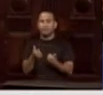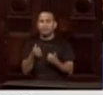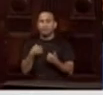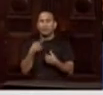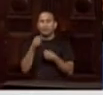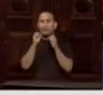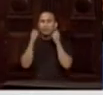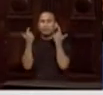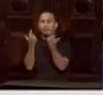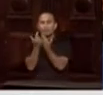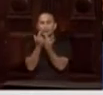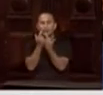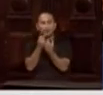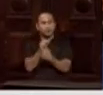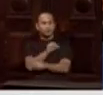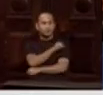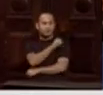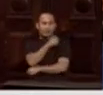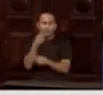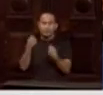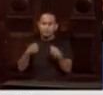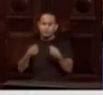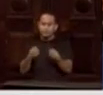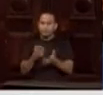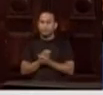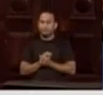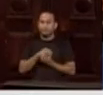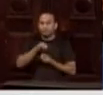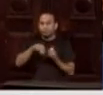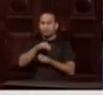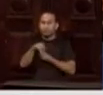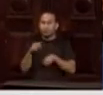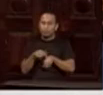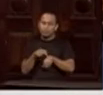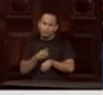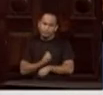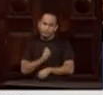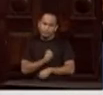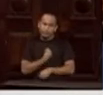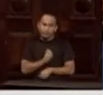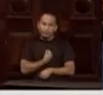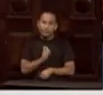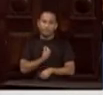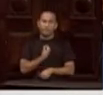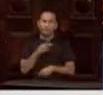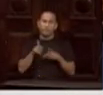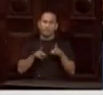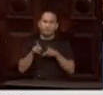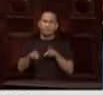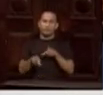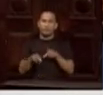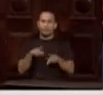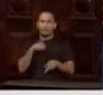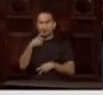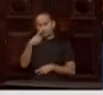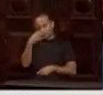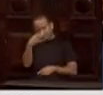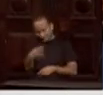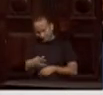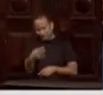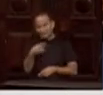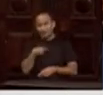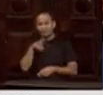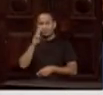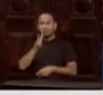Assembleia Legislativa do Rio de Janeiro precisa, através desse momento que está passando, passar por essa depuração. E eu tenho certeza que,